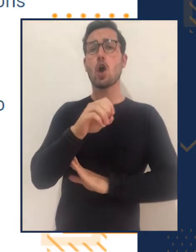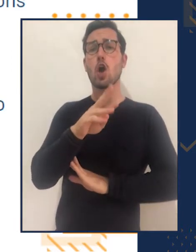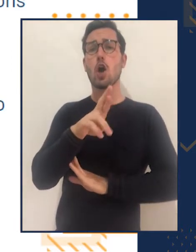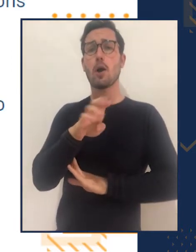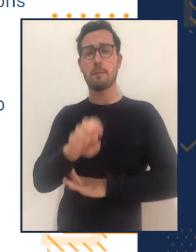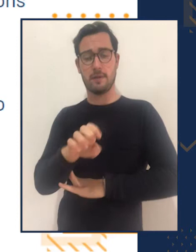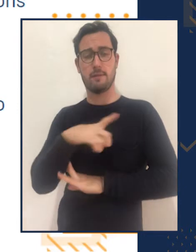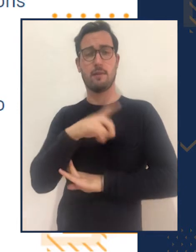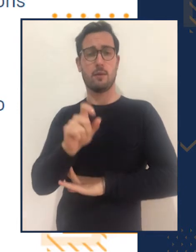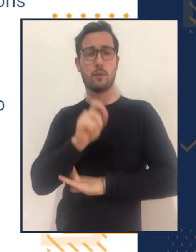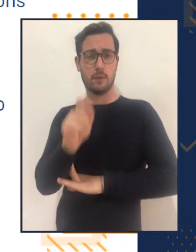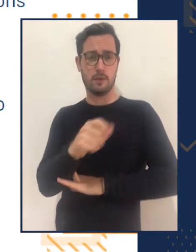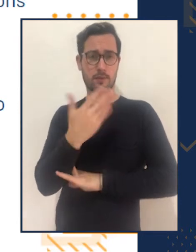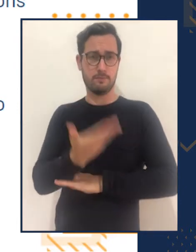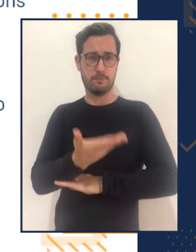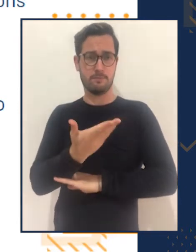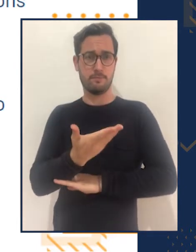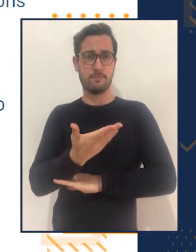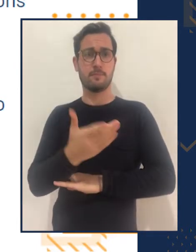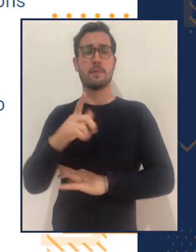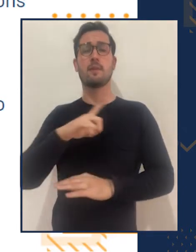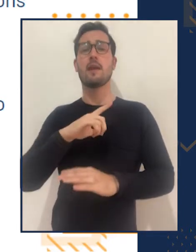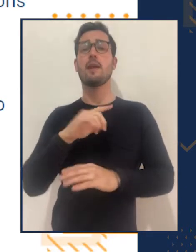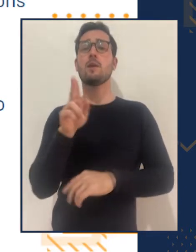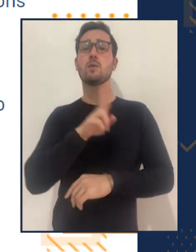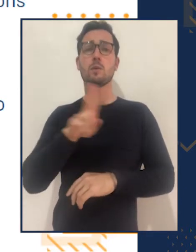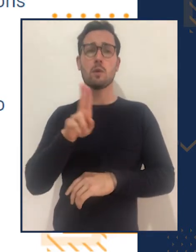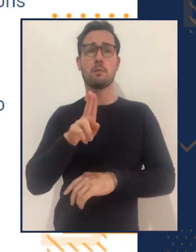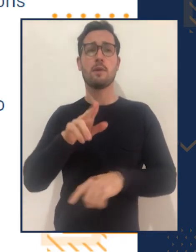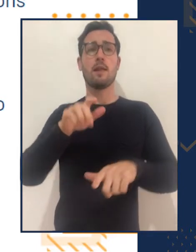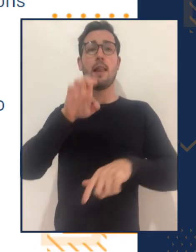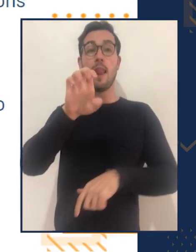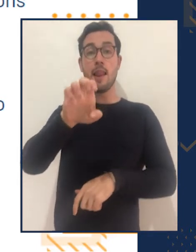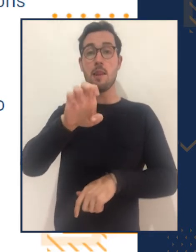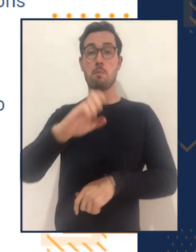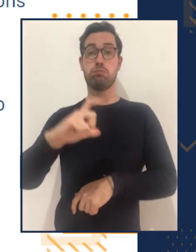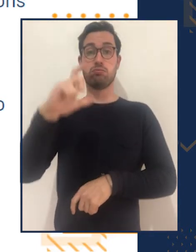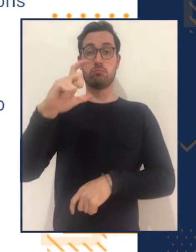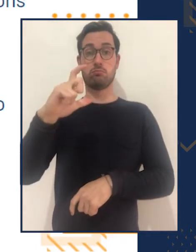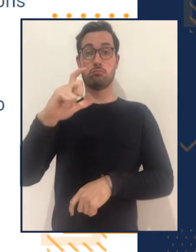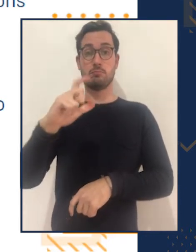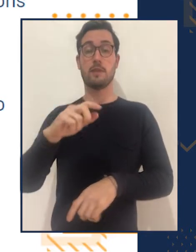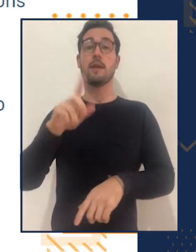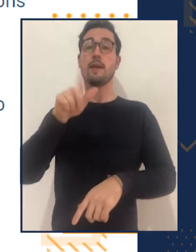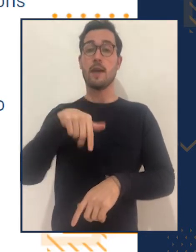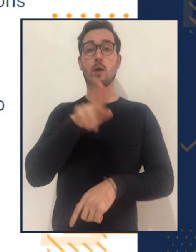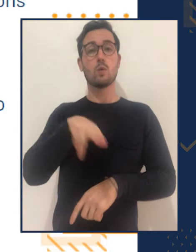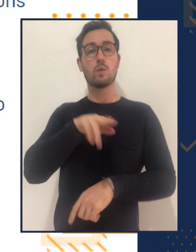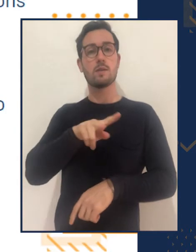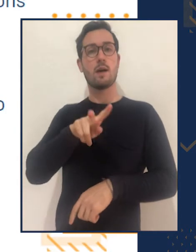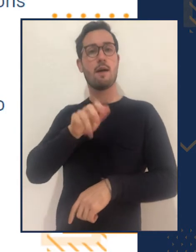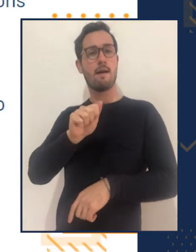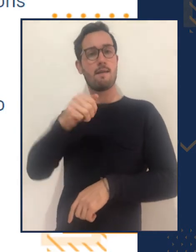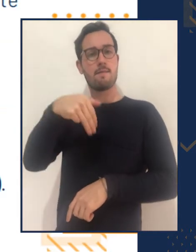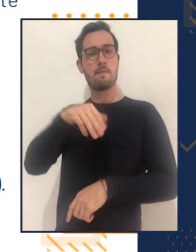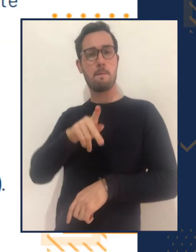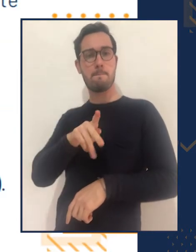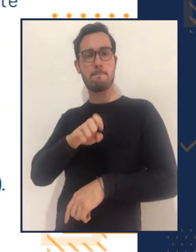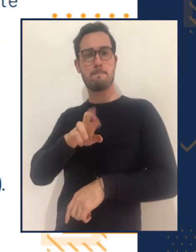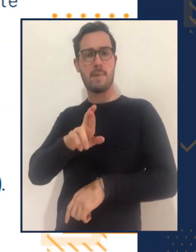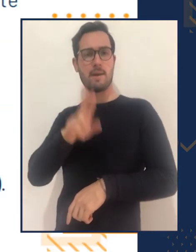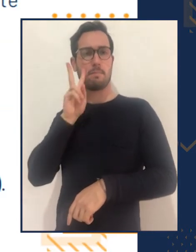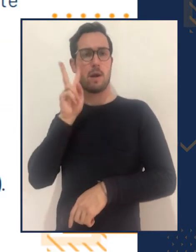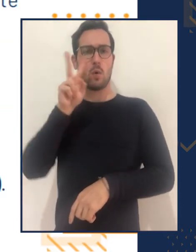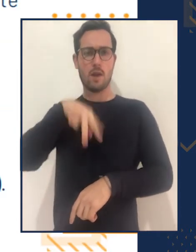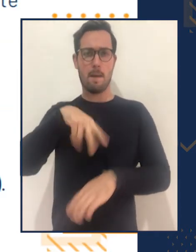são os designados por corrente elétrica, que é simbolizada pela letra I maiúscula e a unidade é o ampere. Para